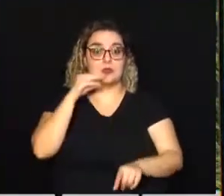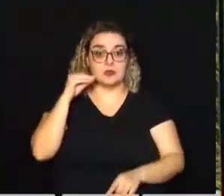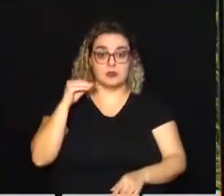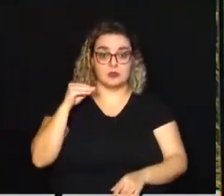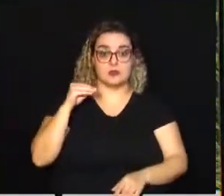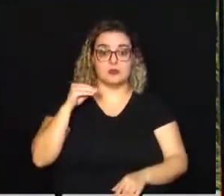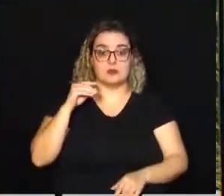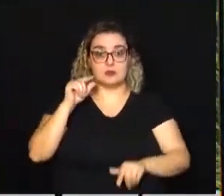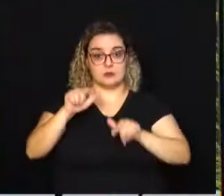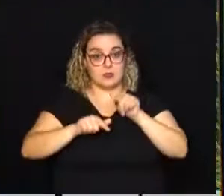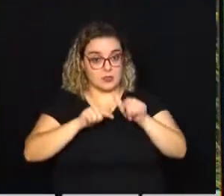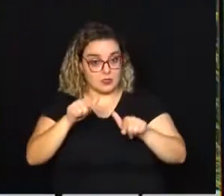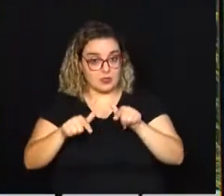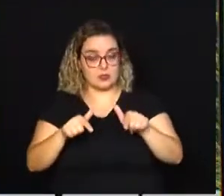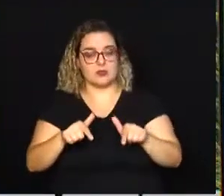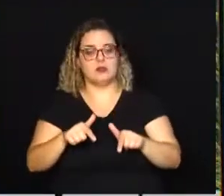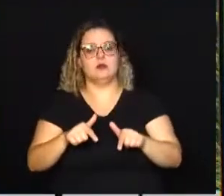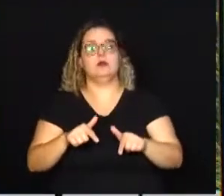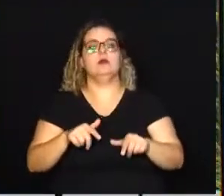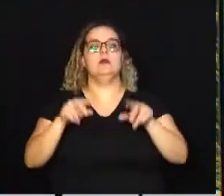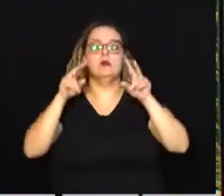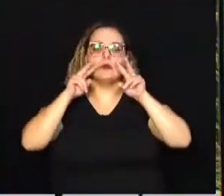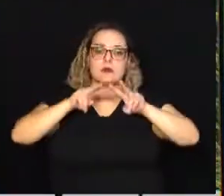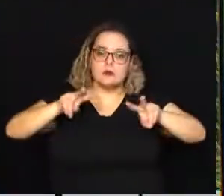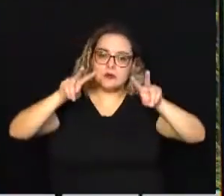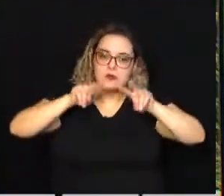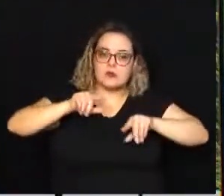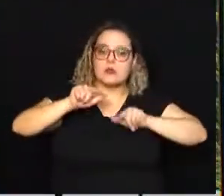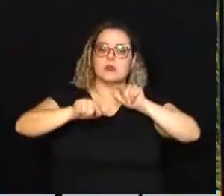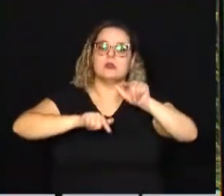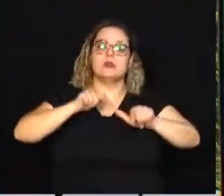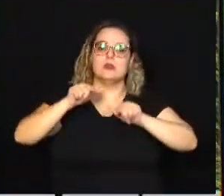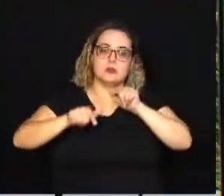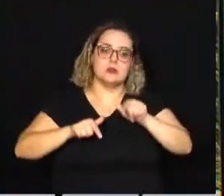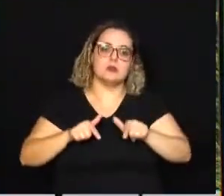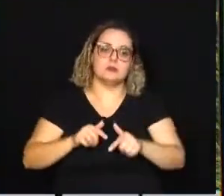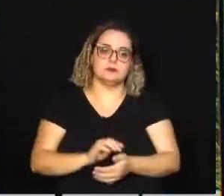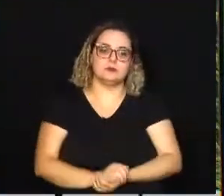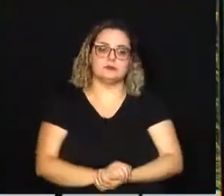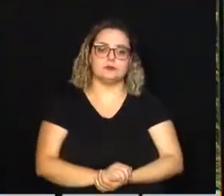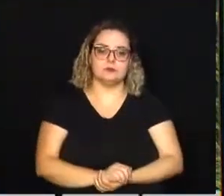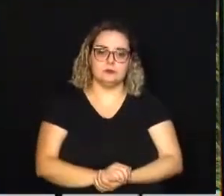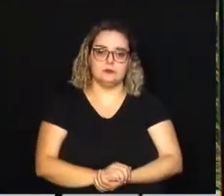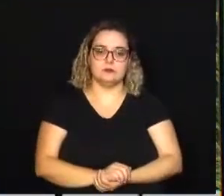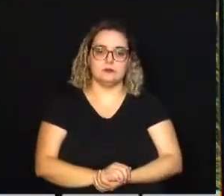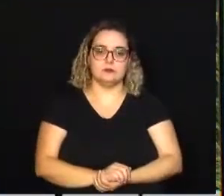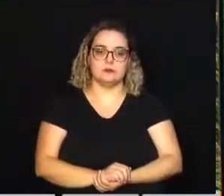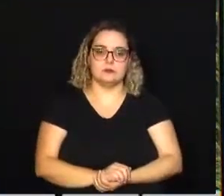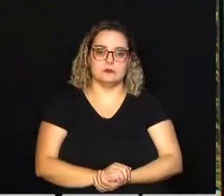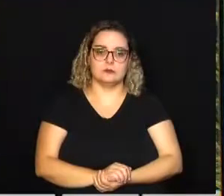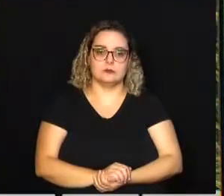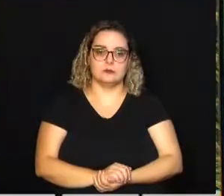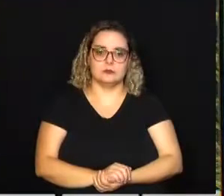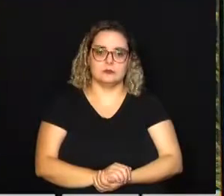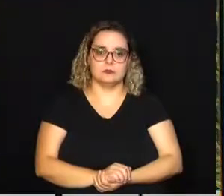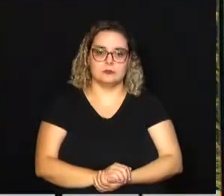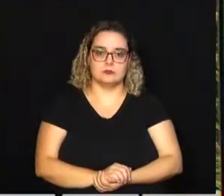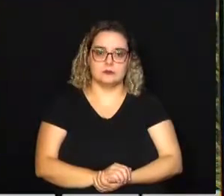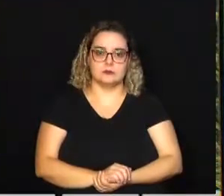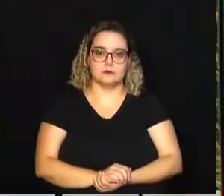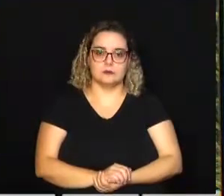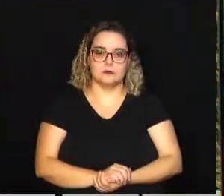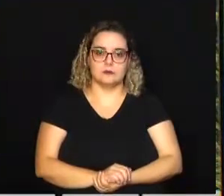vi muitas companheiras, servidoras, inclusive elas, para poderem né,